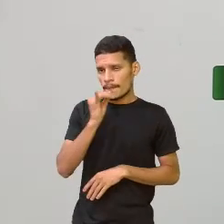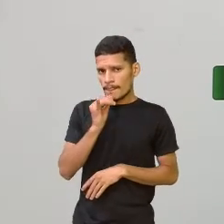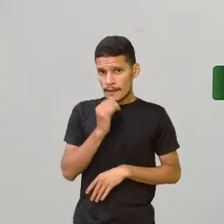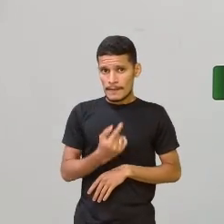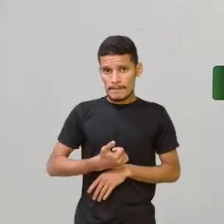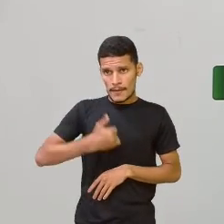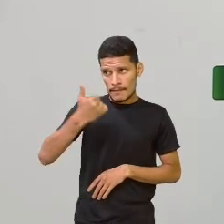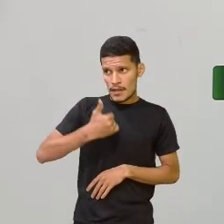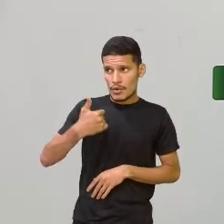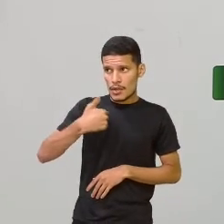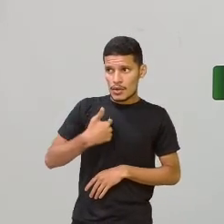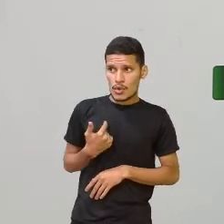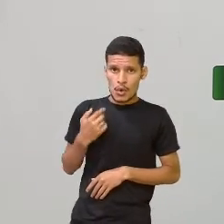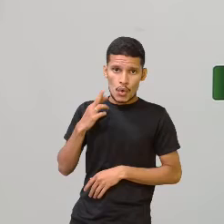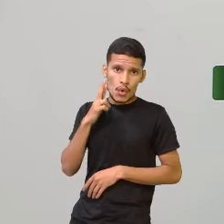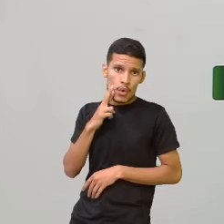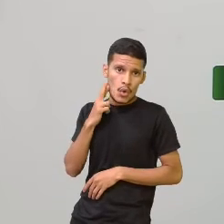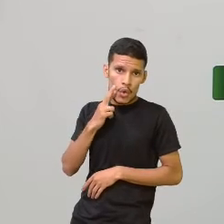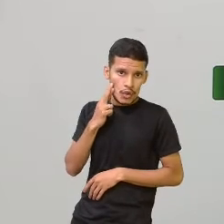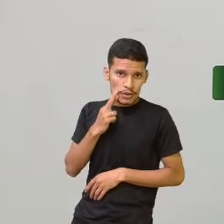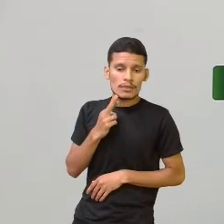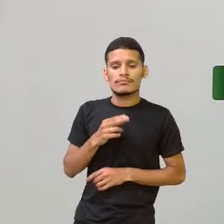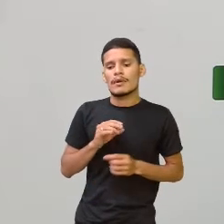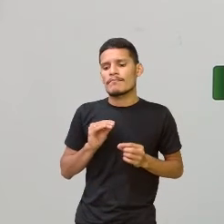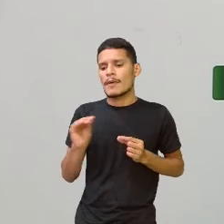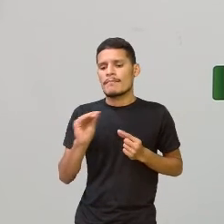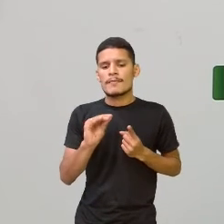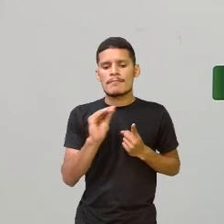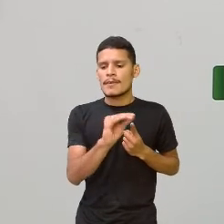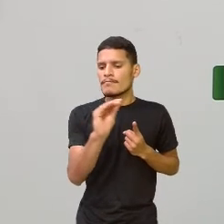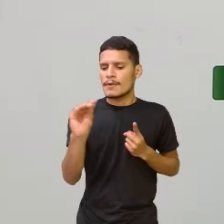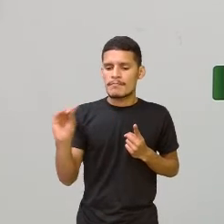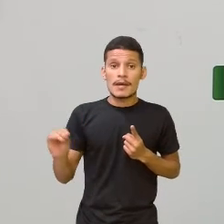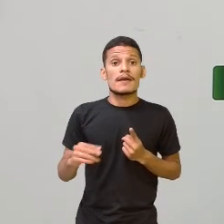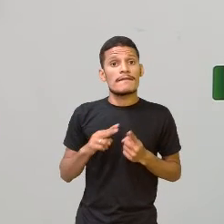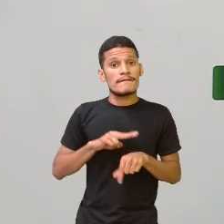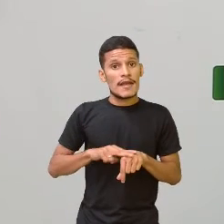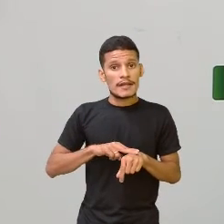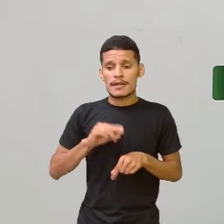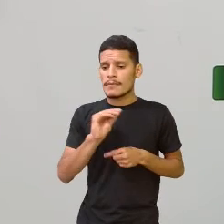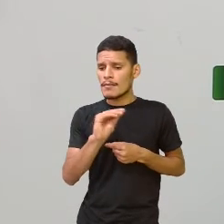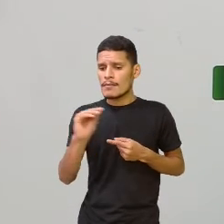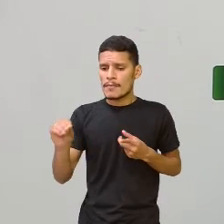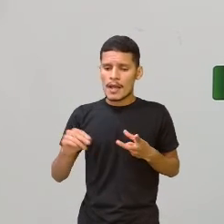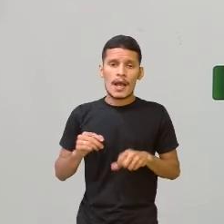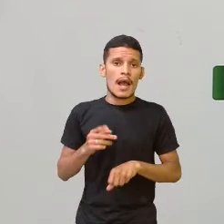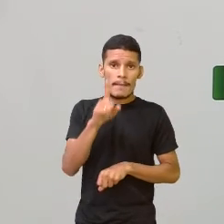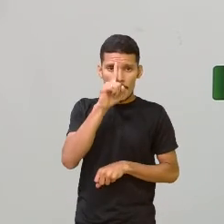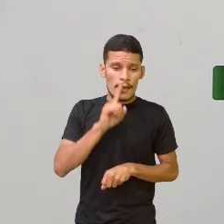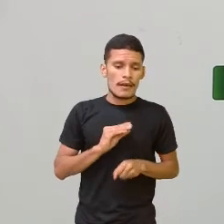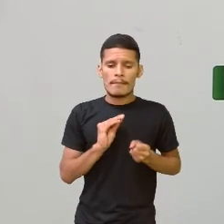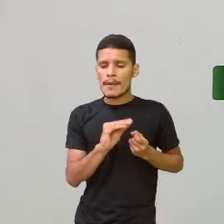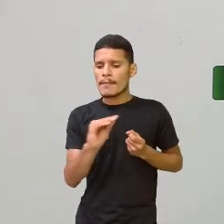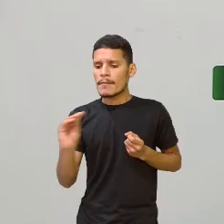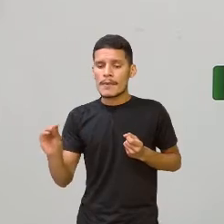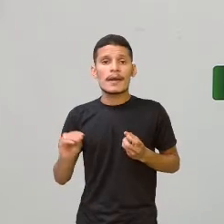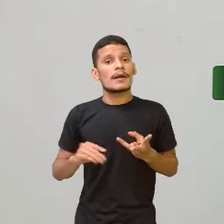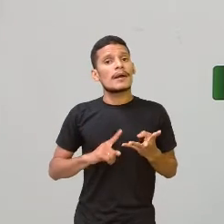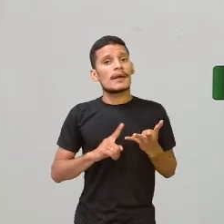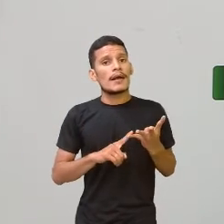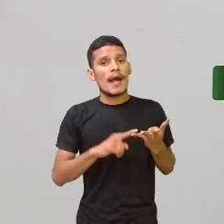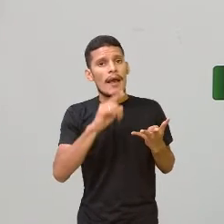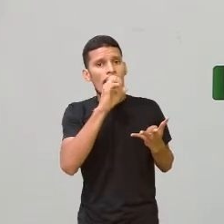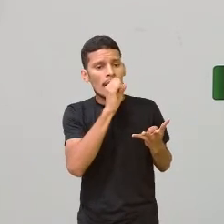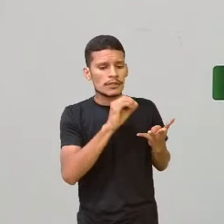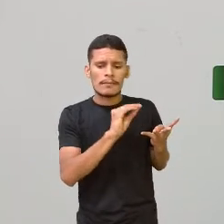pegar a balinha rosa, vou distribuindo. Depois a verde, a amarela, a laranja e a vermelha. Tá vendo